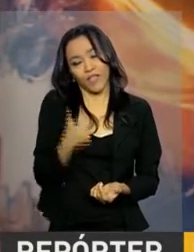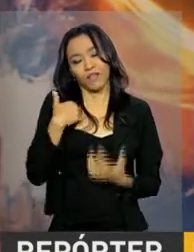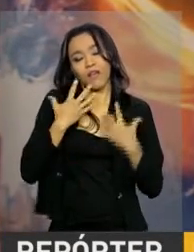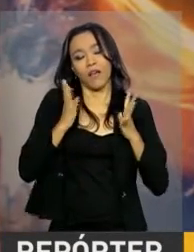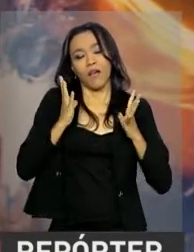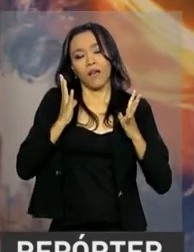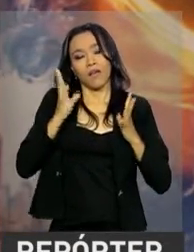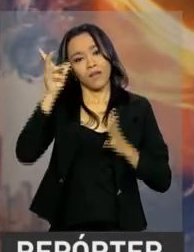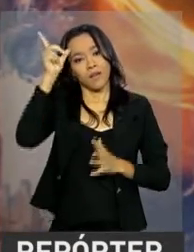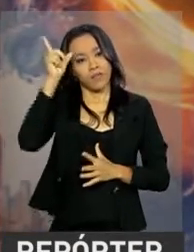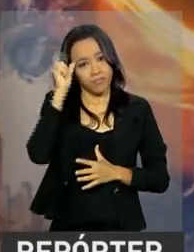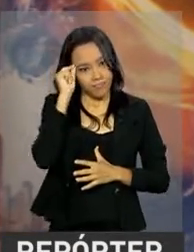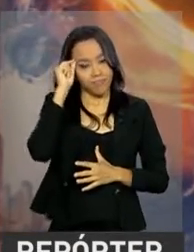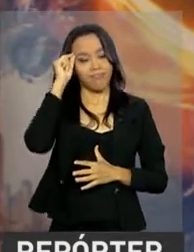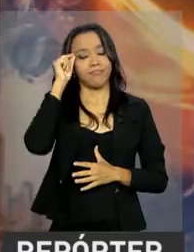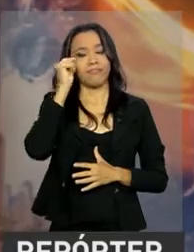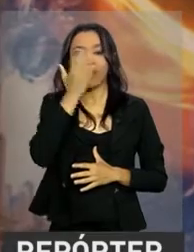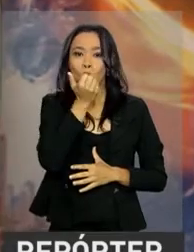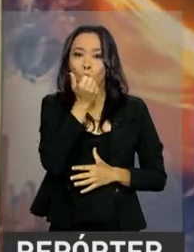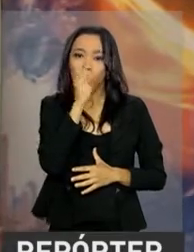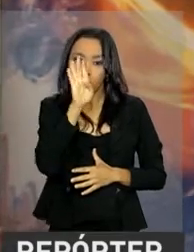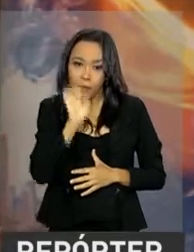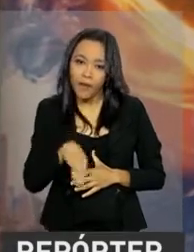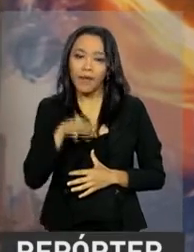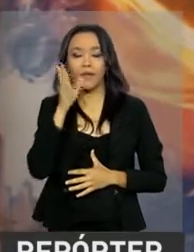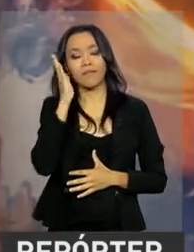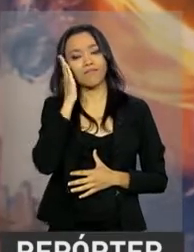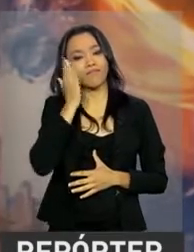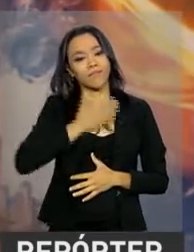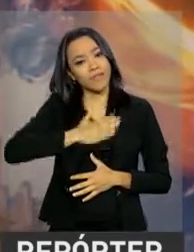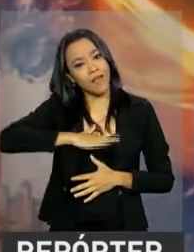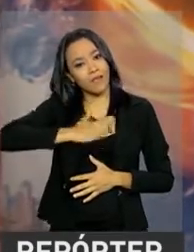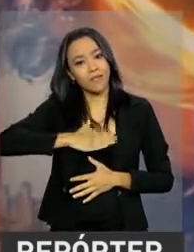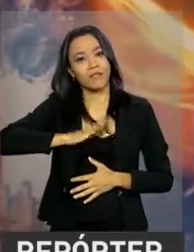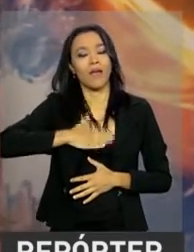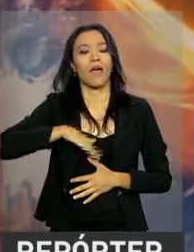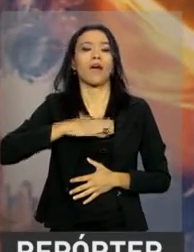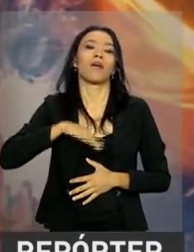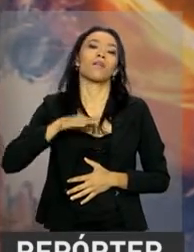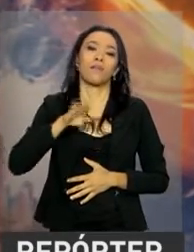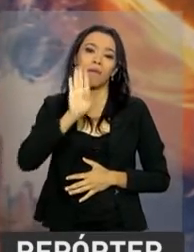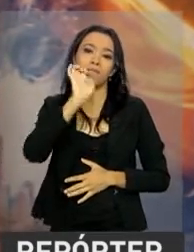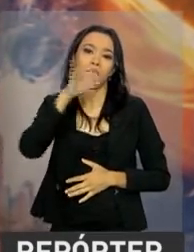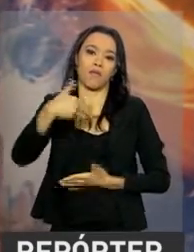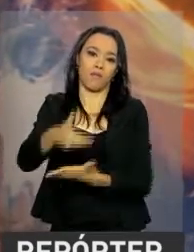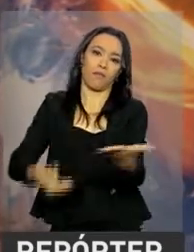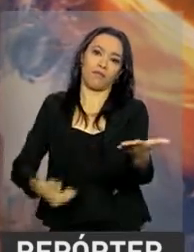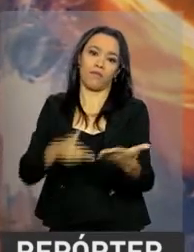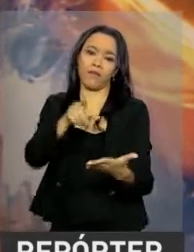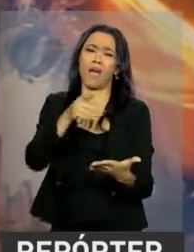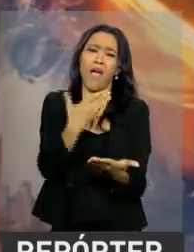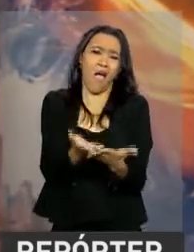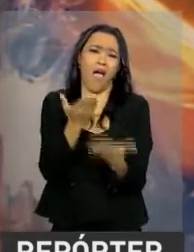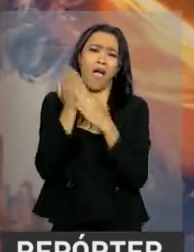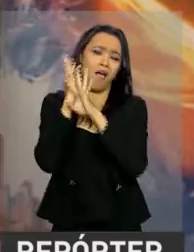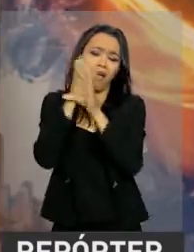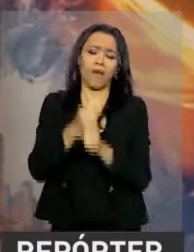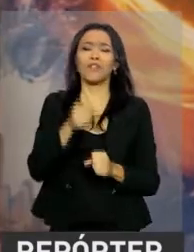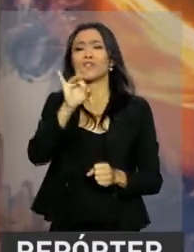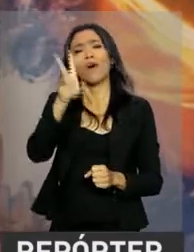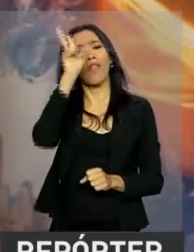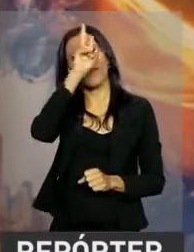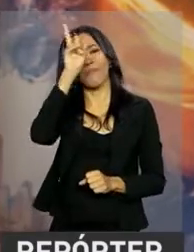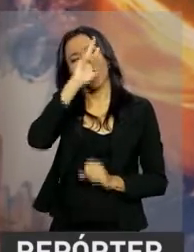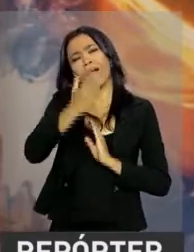mais, comer bem, descansar bastante para fazer bem na prova. E o aulão foi mais para relembrar de algumas